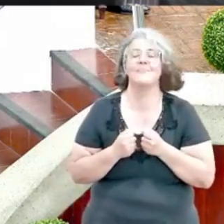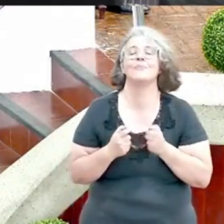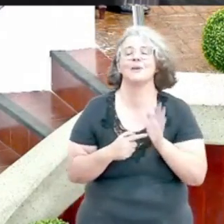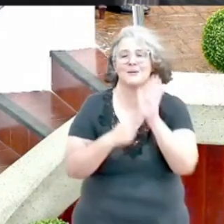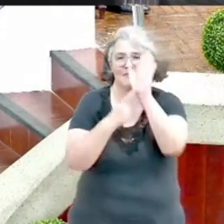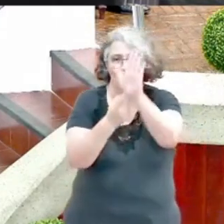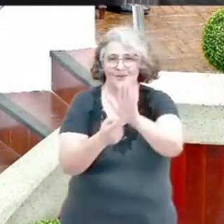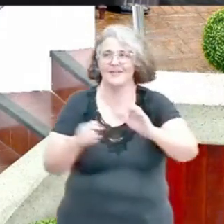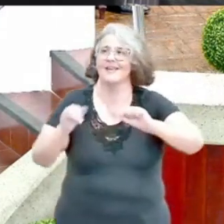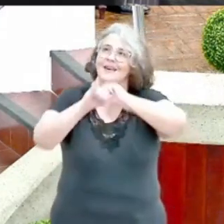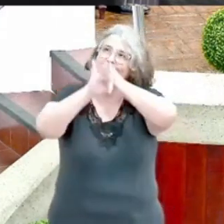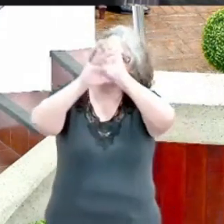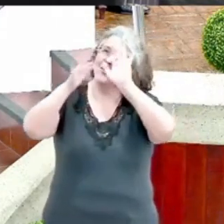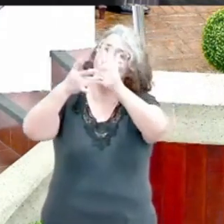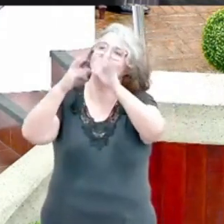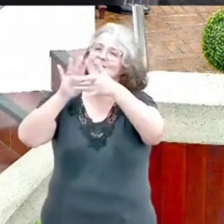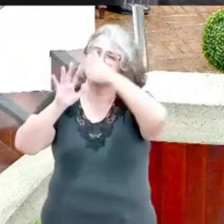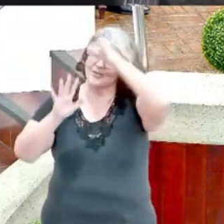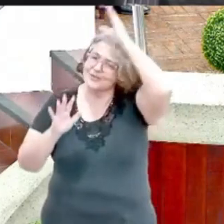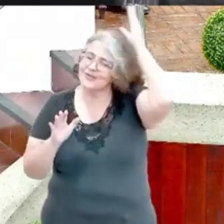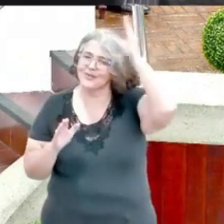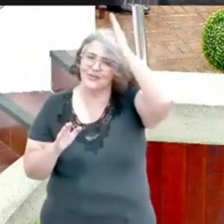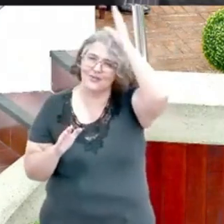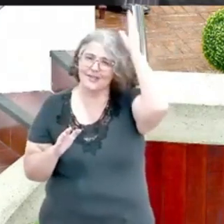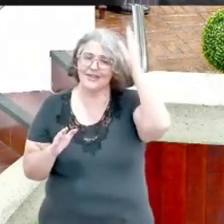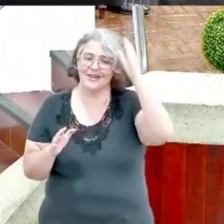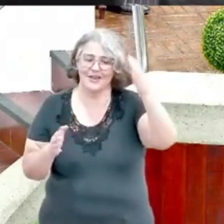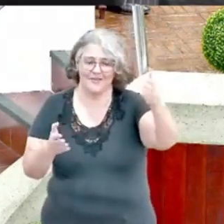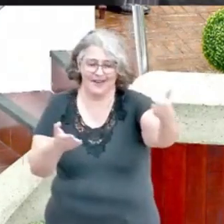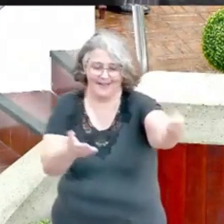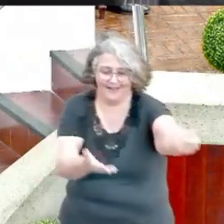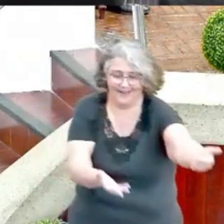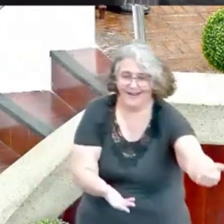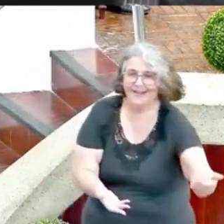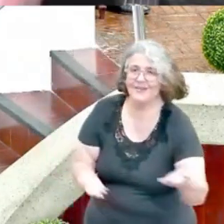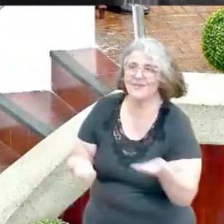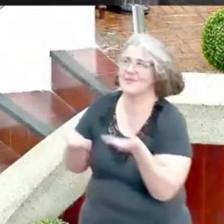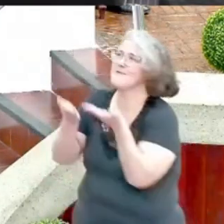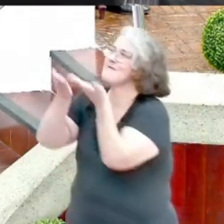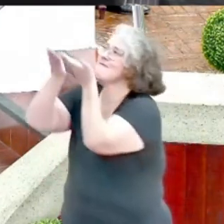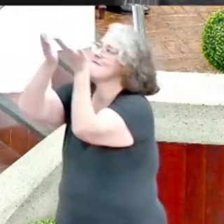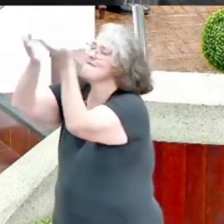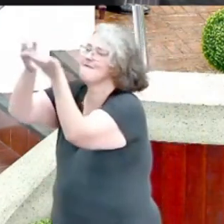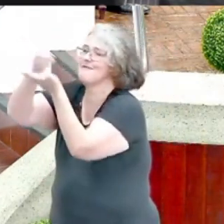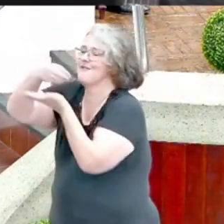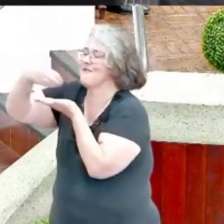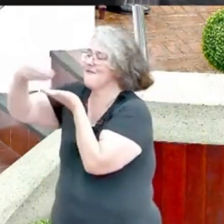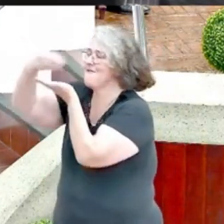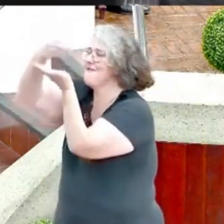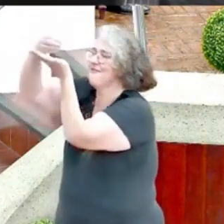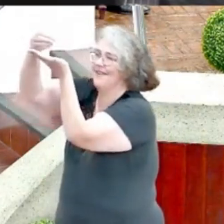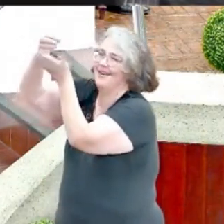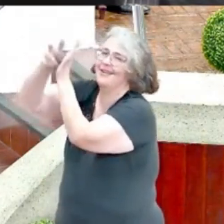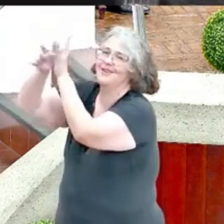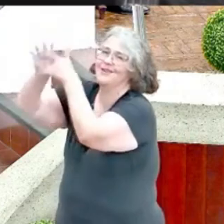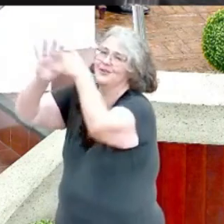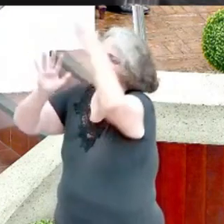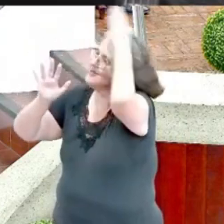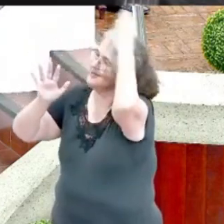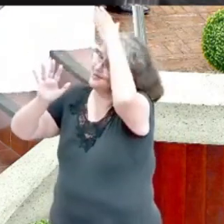Jesus. E Paulo a apresentará como uma oferta ao Senhor, e tudo isso redundará em louvor e glória ao Senhor Jesus Cristo.